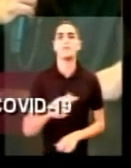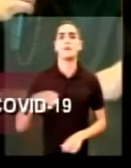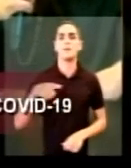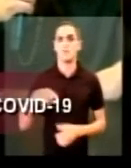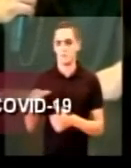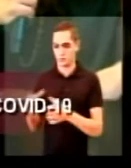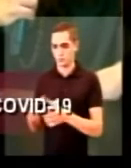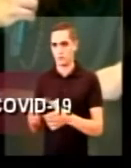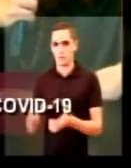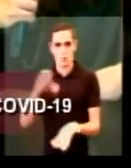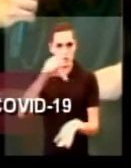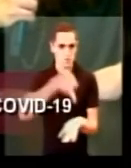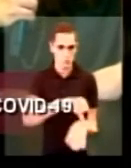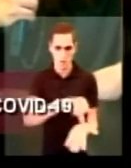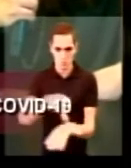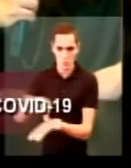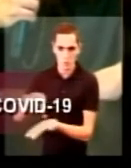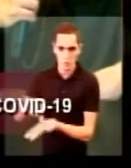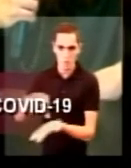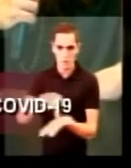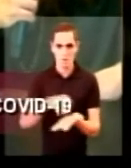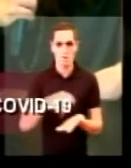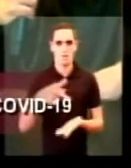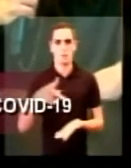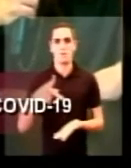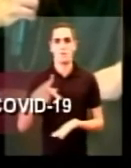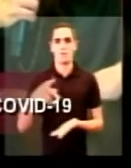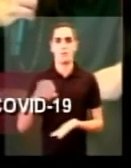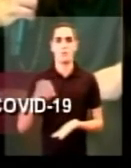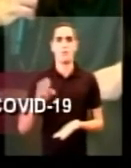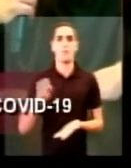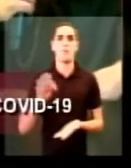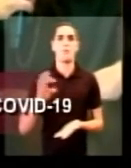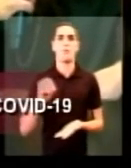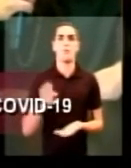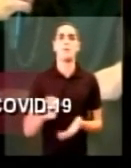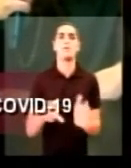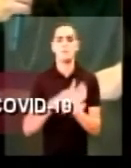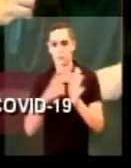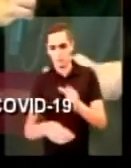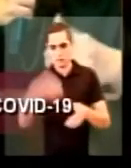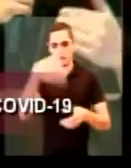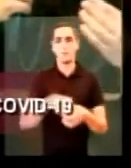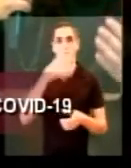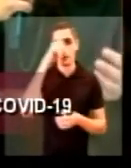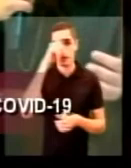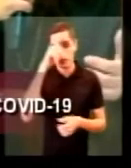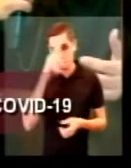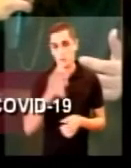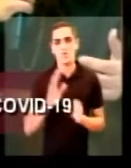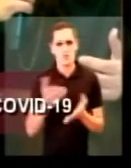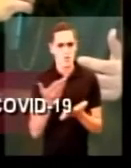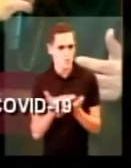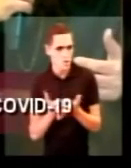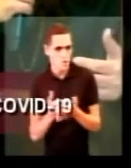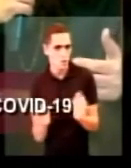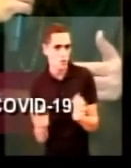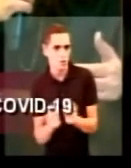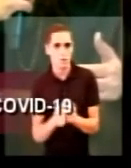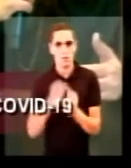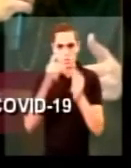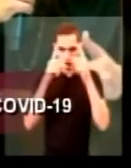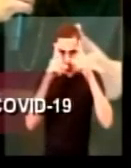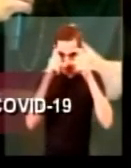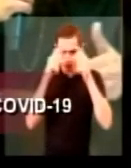hospitais. Uma demanda que foi solicitada pelo Dr. Aldenes é a gente está aproximando ainda mais a